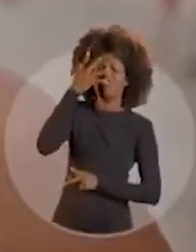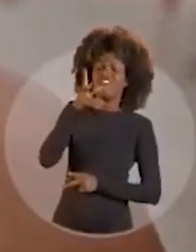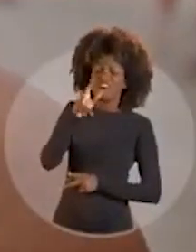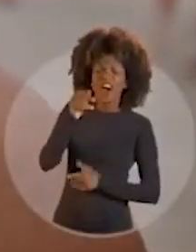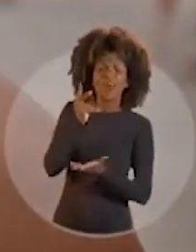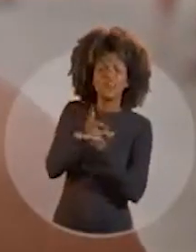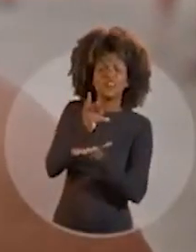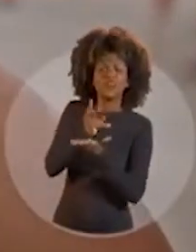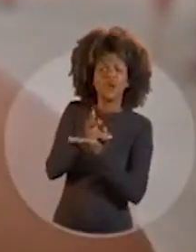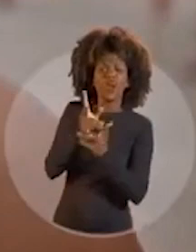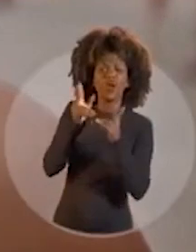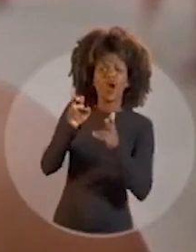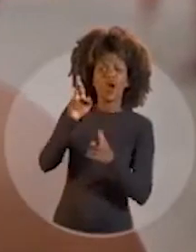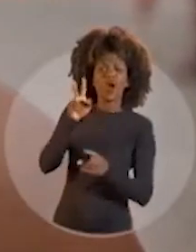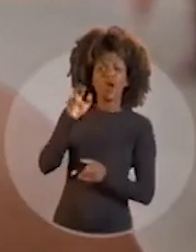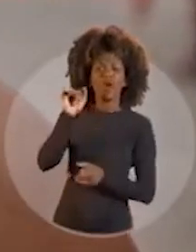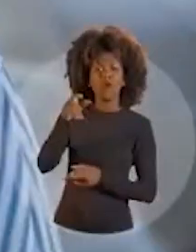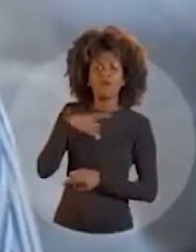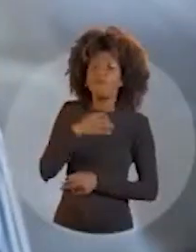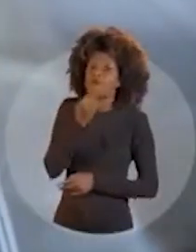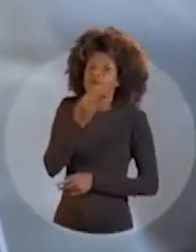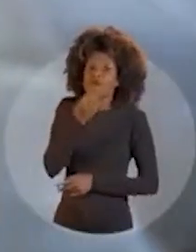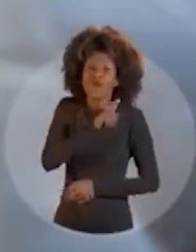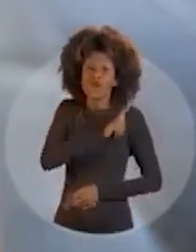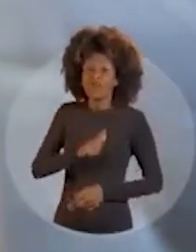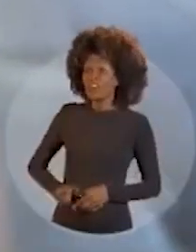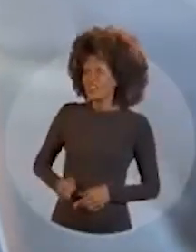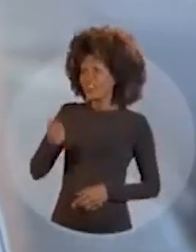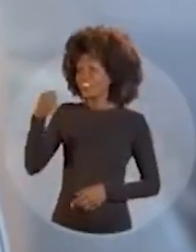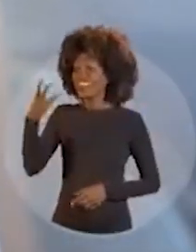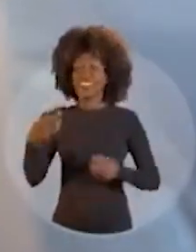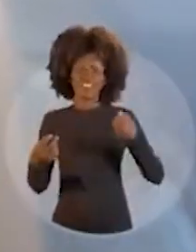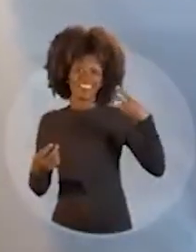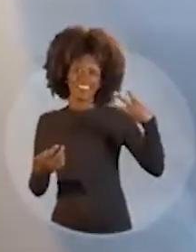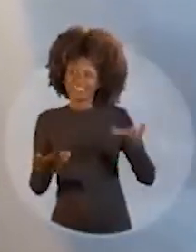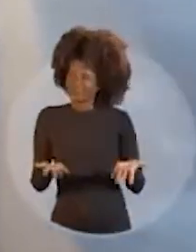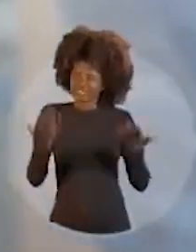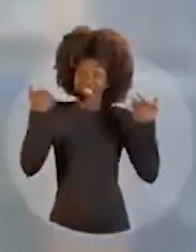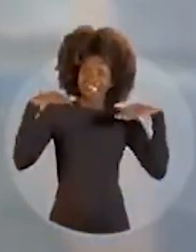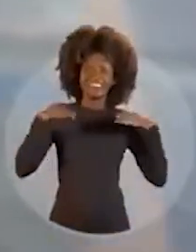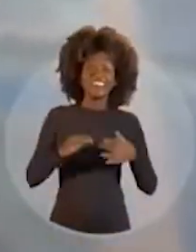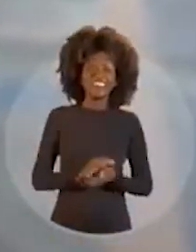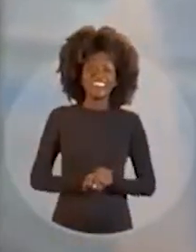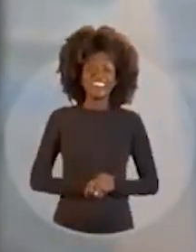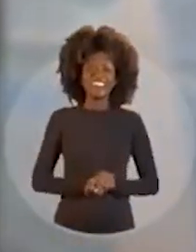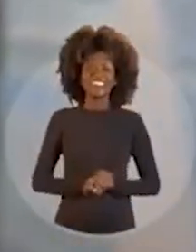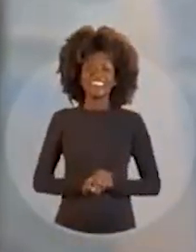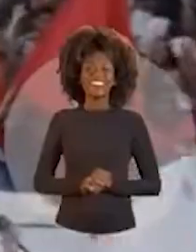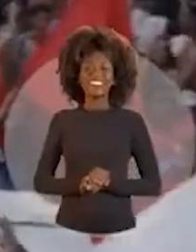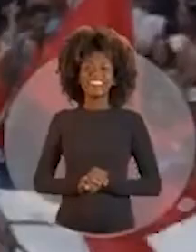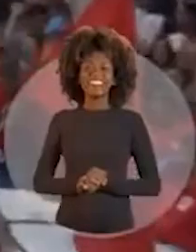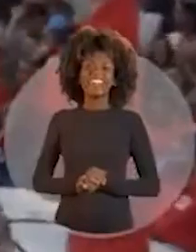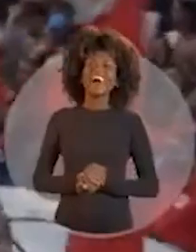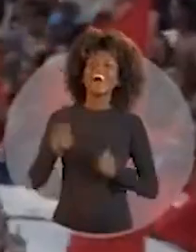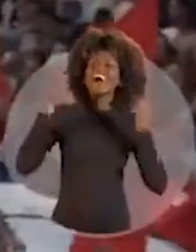com o projeto de Rui Costa, que foi um bom governo. É 13 lá e 13 cá e vamos que vamos.